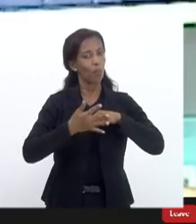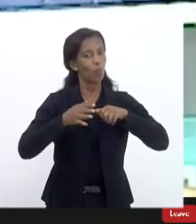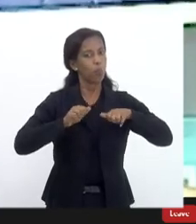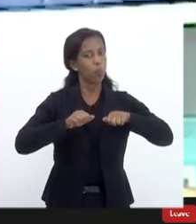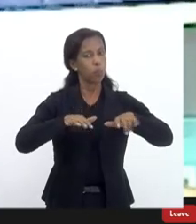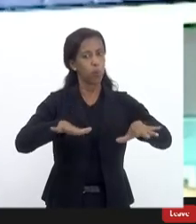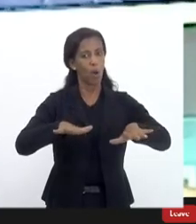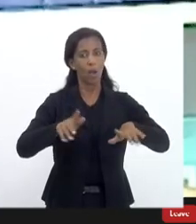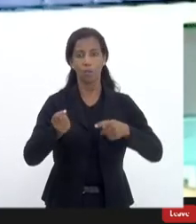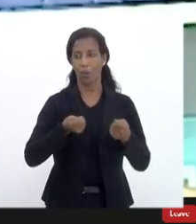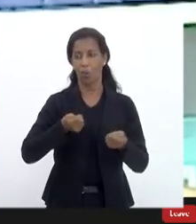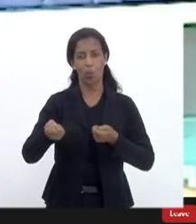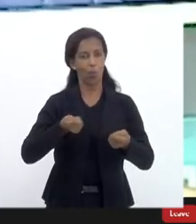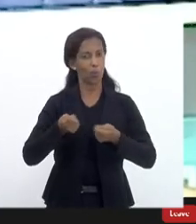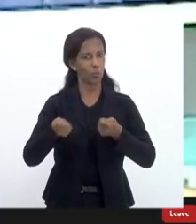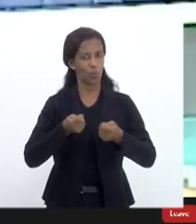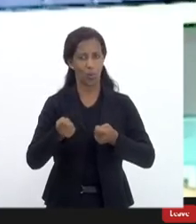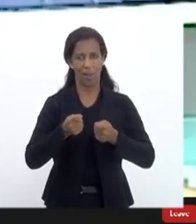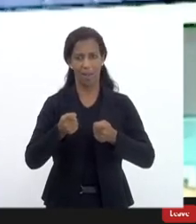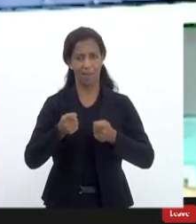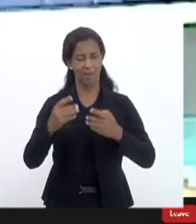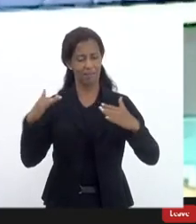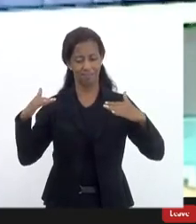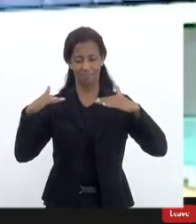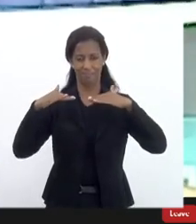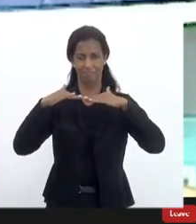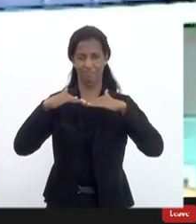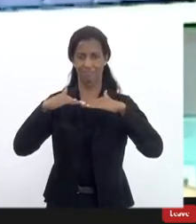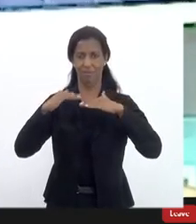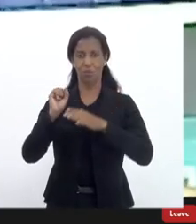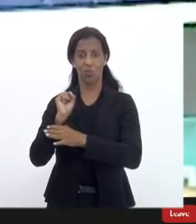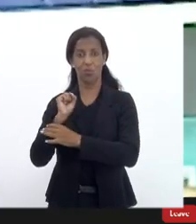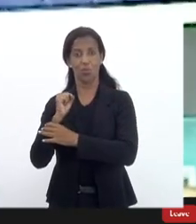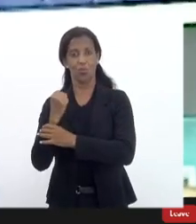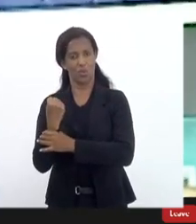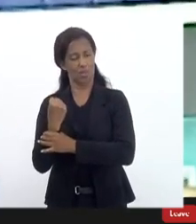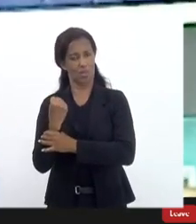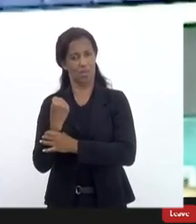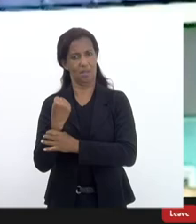está controlada a nível de segurança